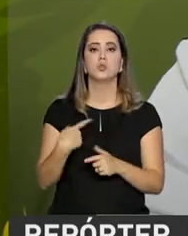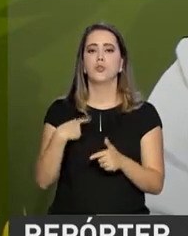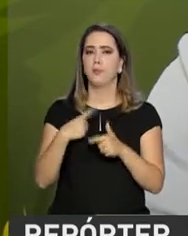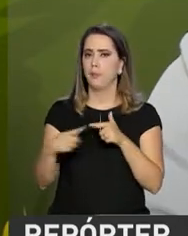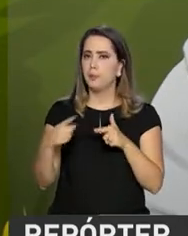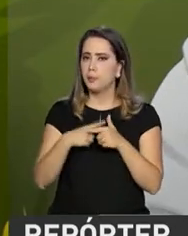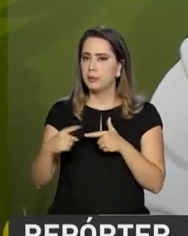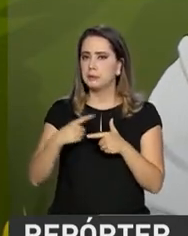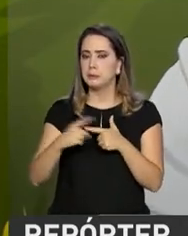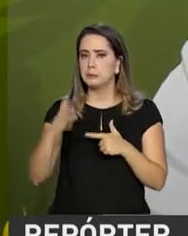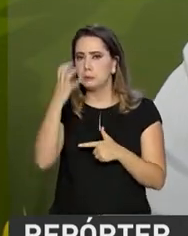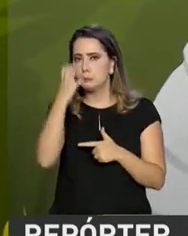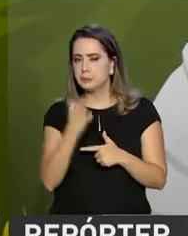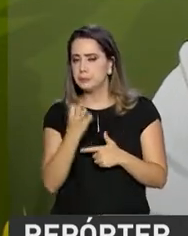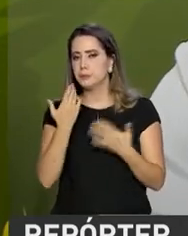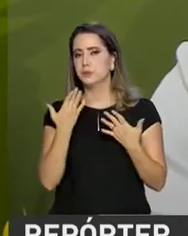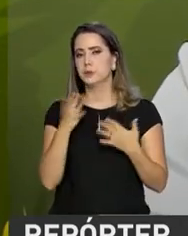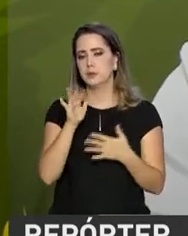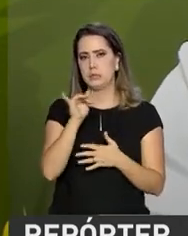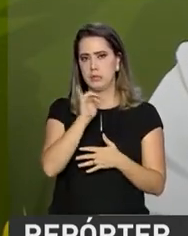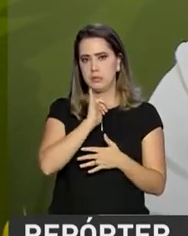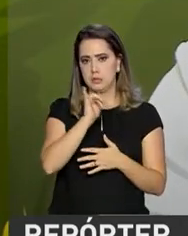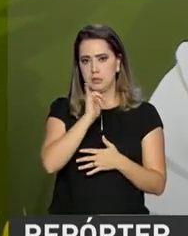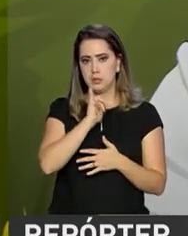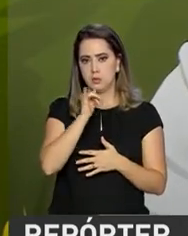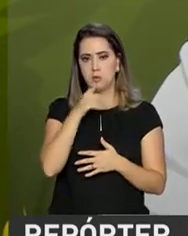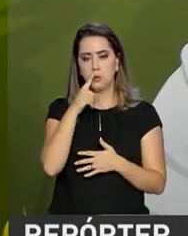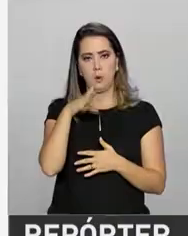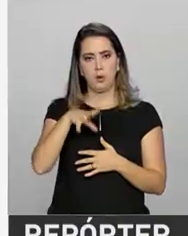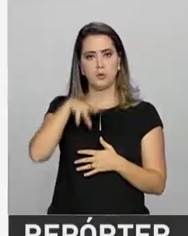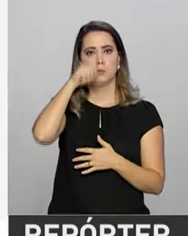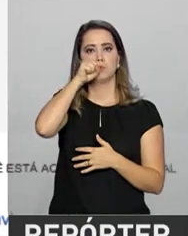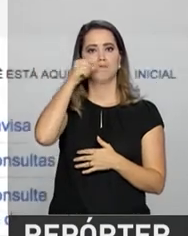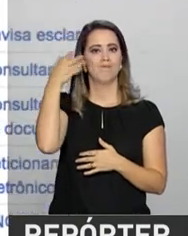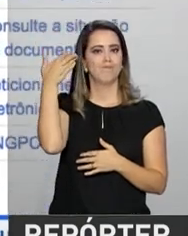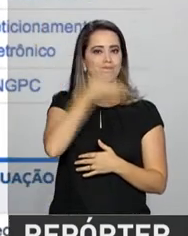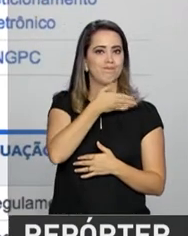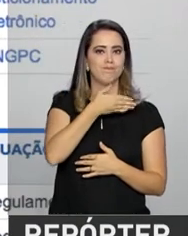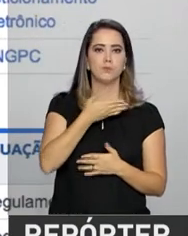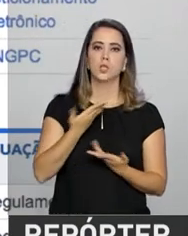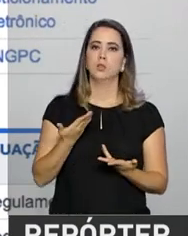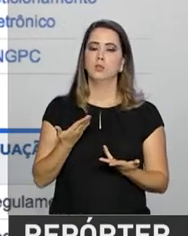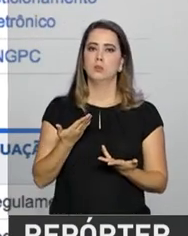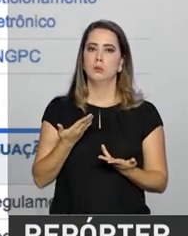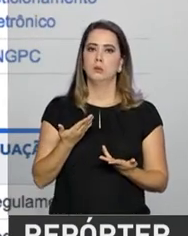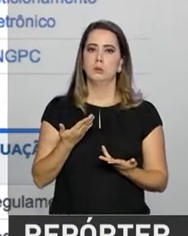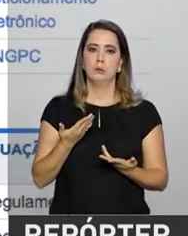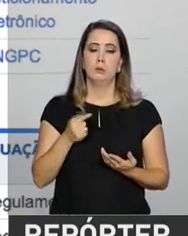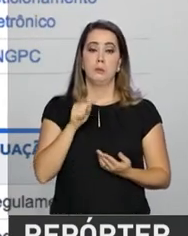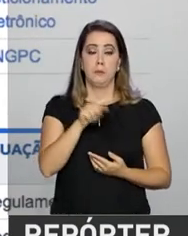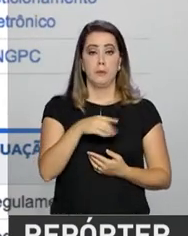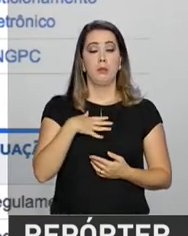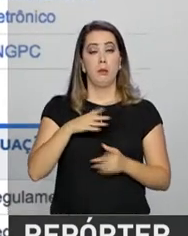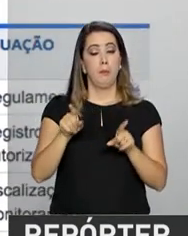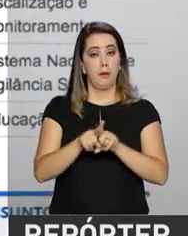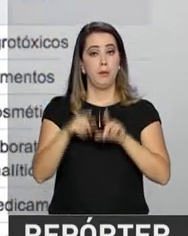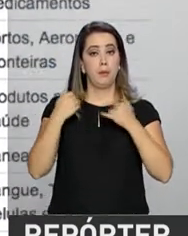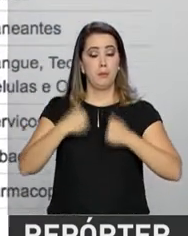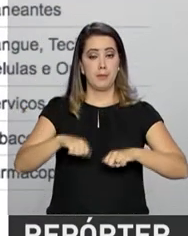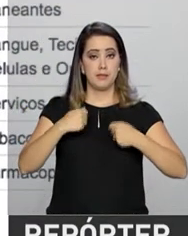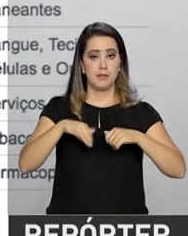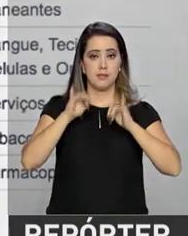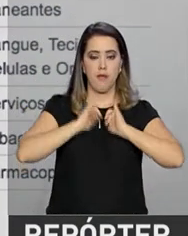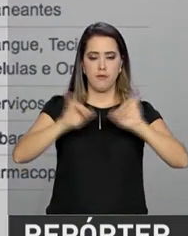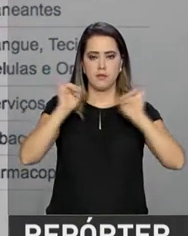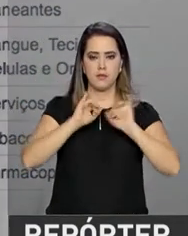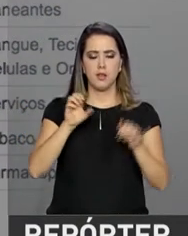manifestações mais importantes como o cometimento de quadros respiratórios outra medida importante é avisar as autoridades de saúde